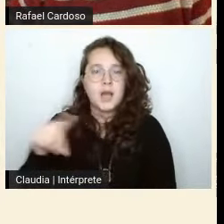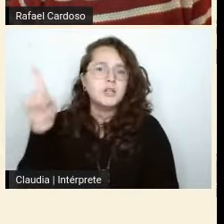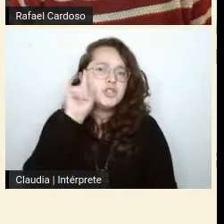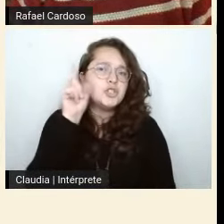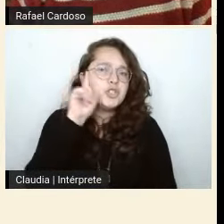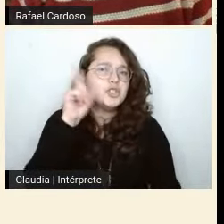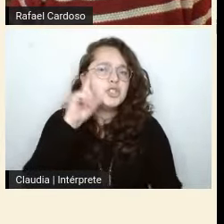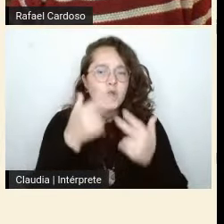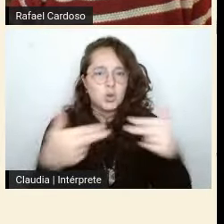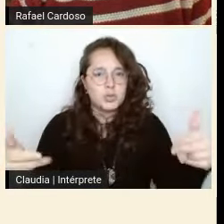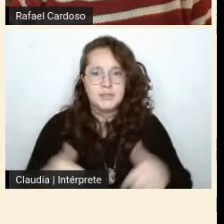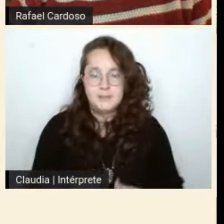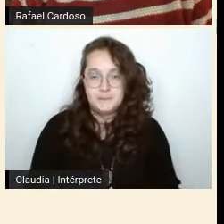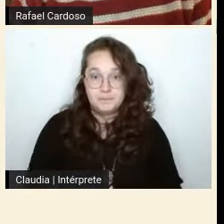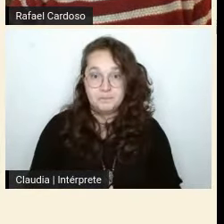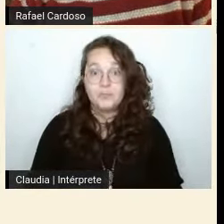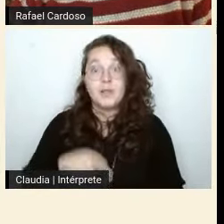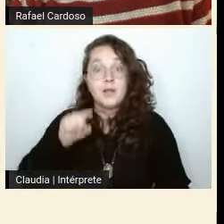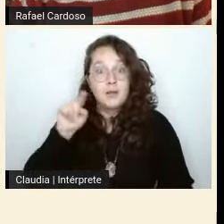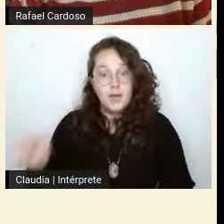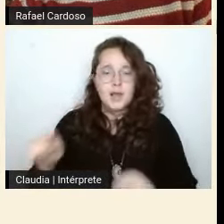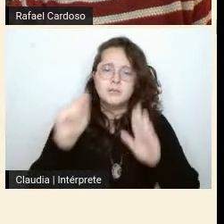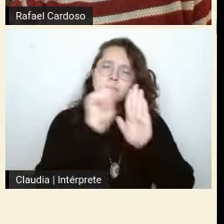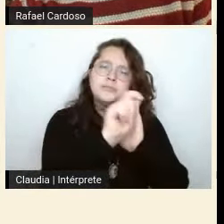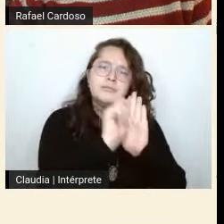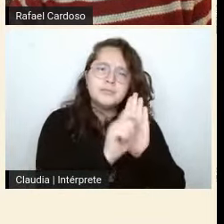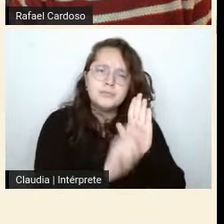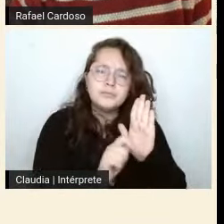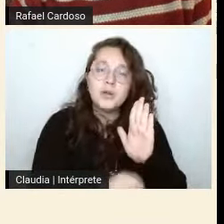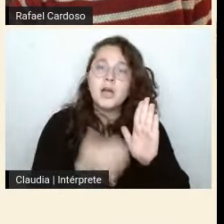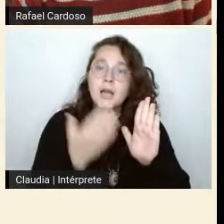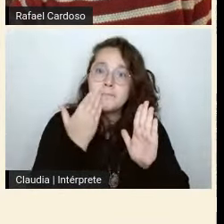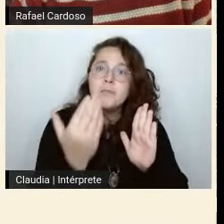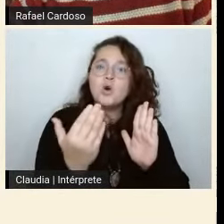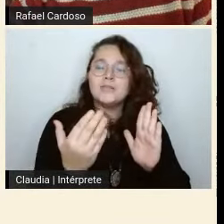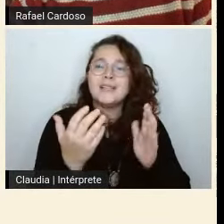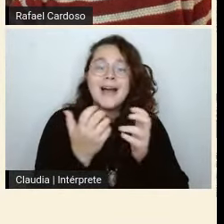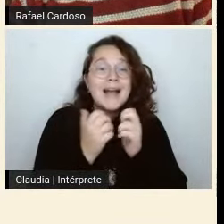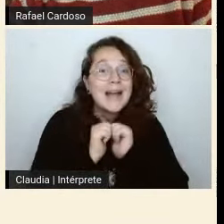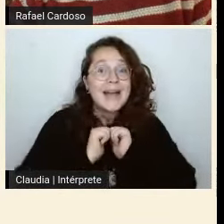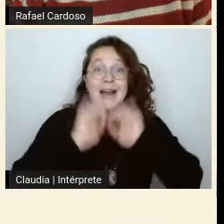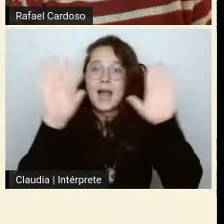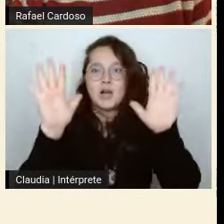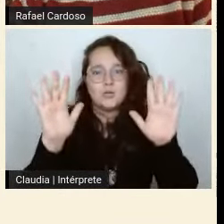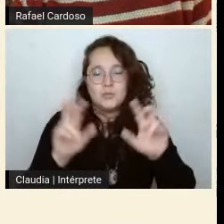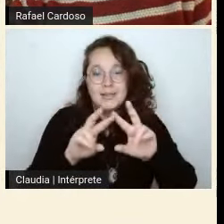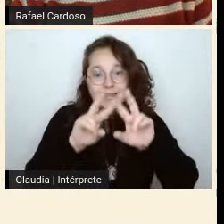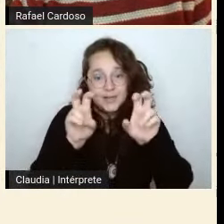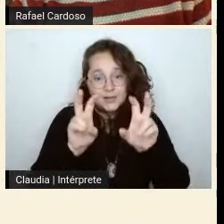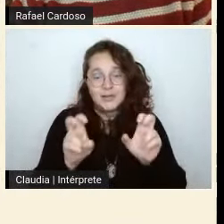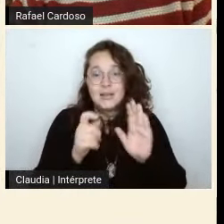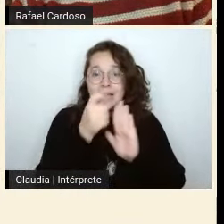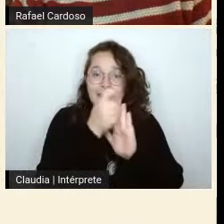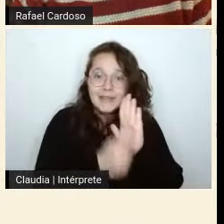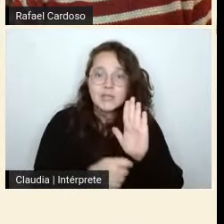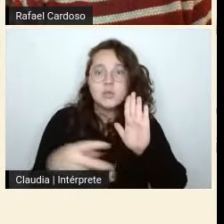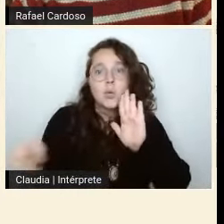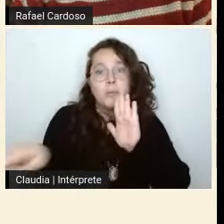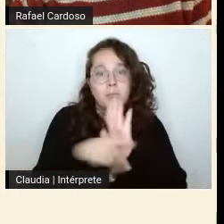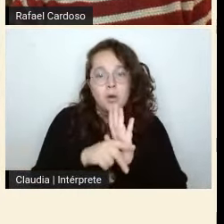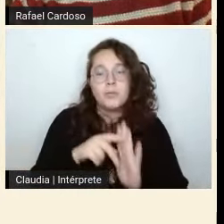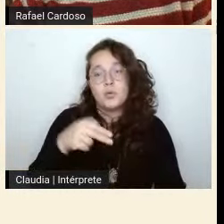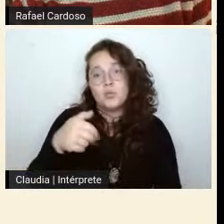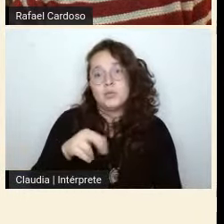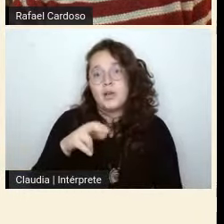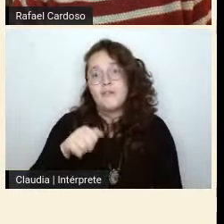O autor deixa-se claro ao citar trechos de Navarra e também de um texto de José Lins do Rego